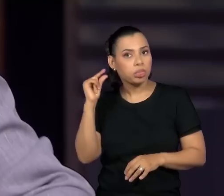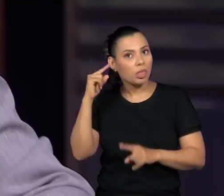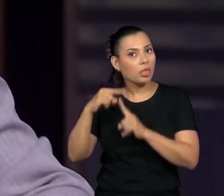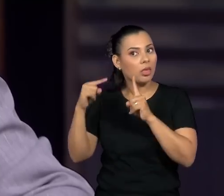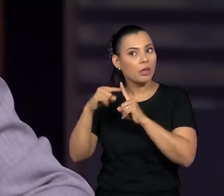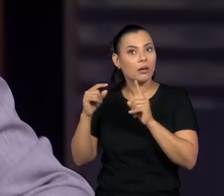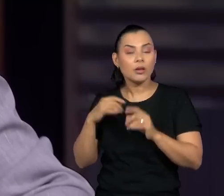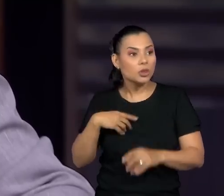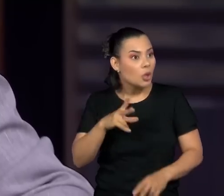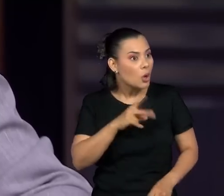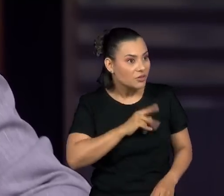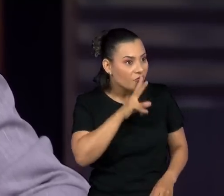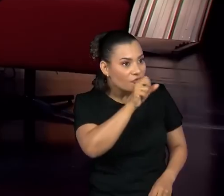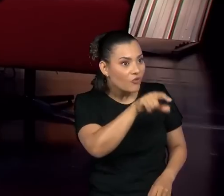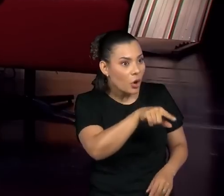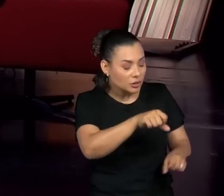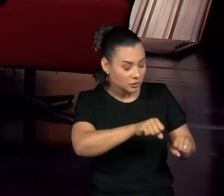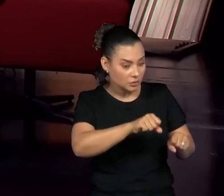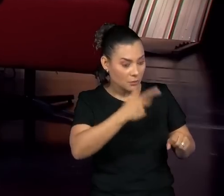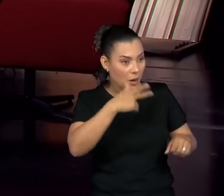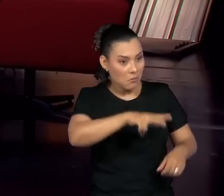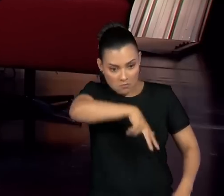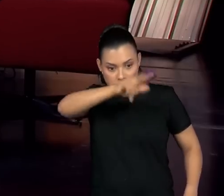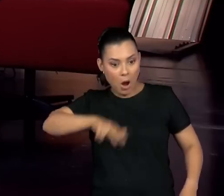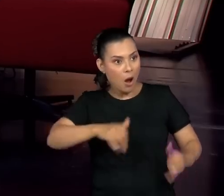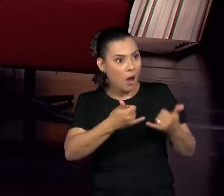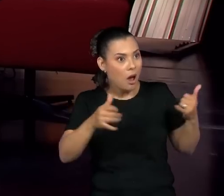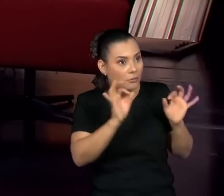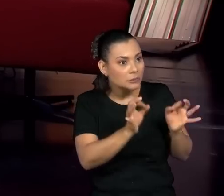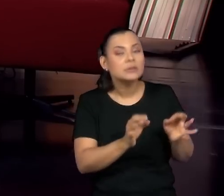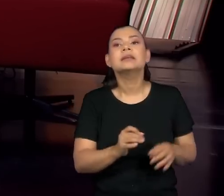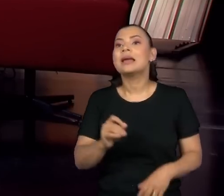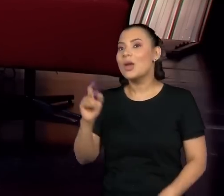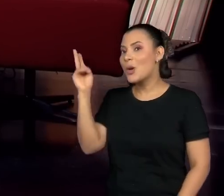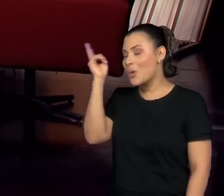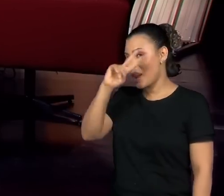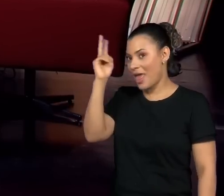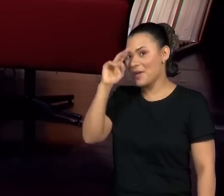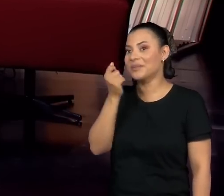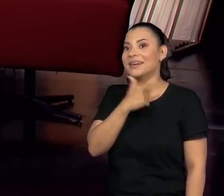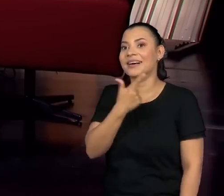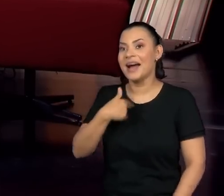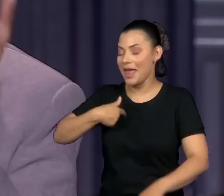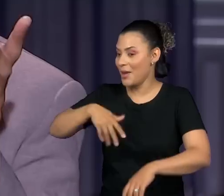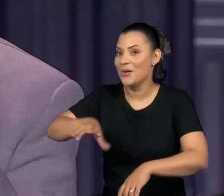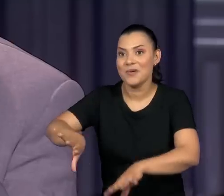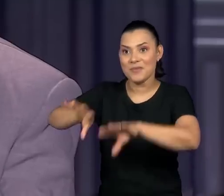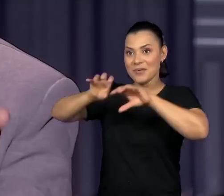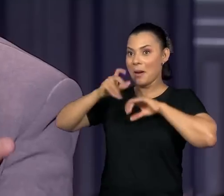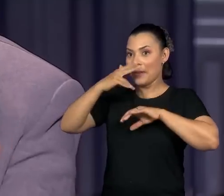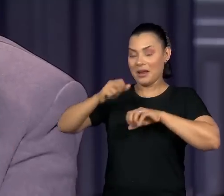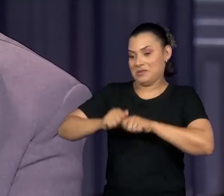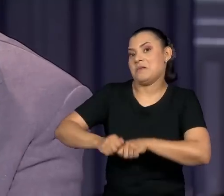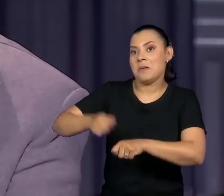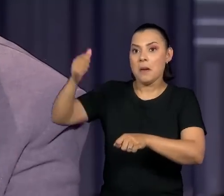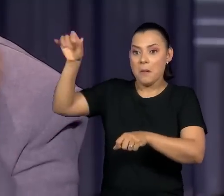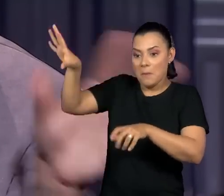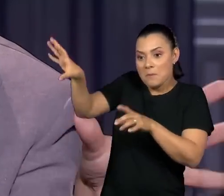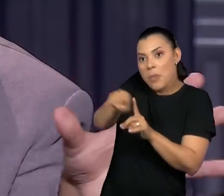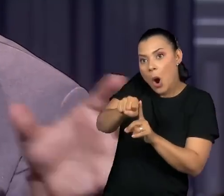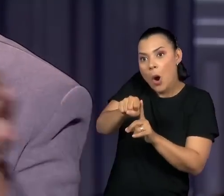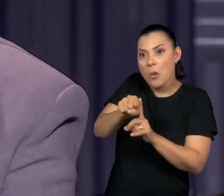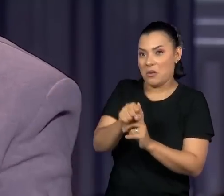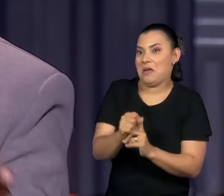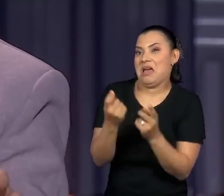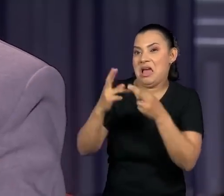foi forte o barato, foi? E aí eu lembro que eu tomei a porrada do raio, né? Não pegou direto, né? Pegou no para-raio